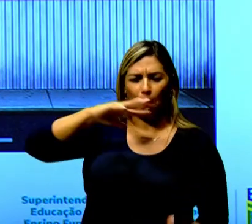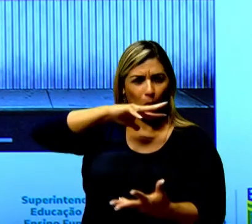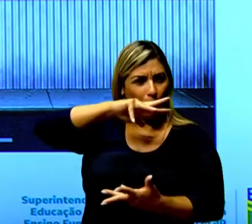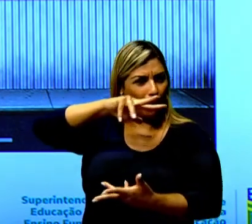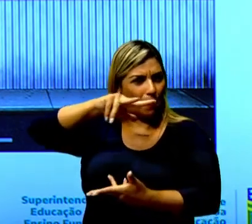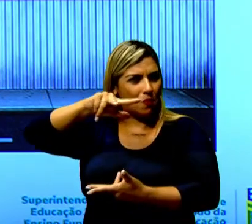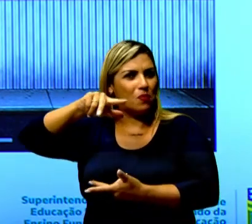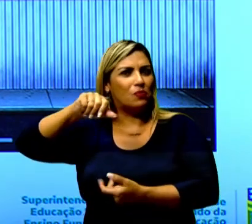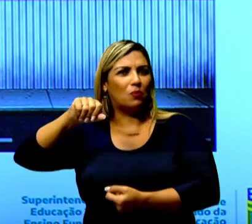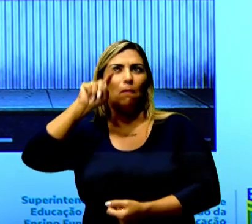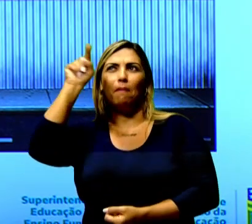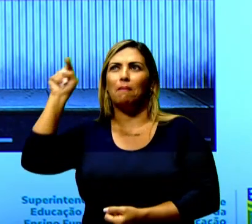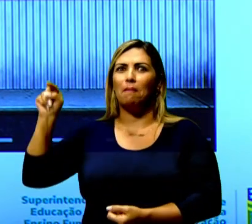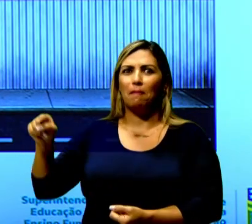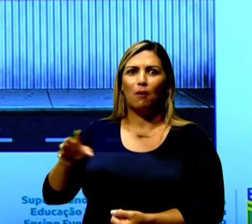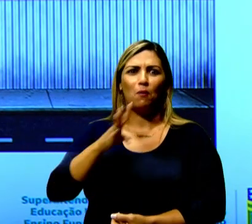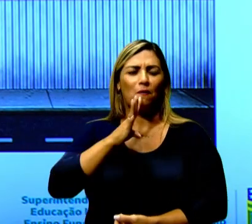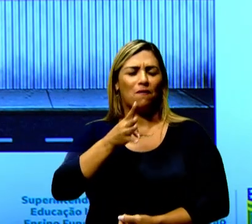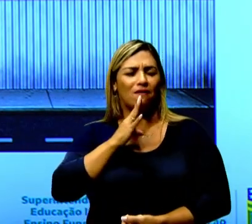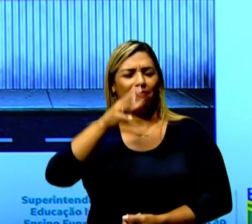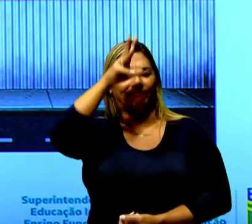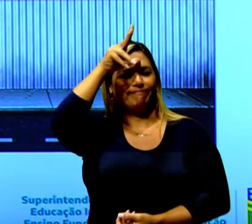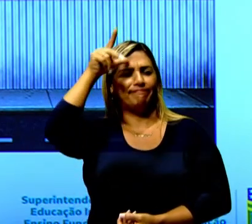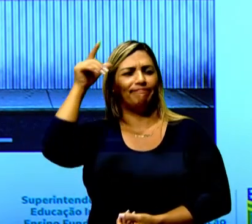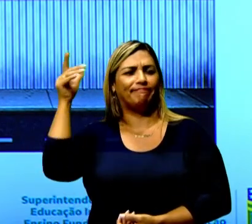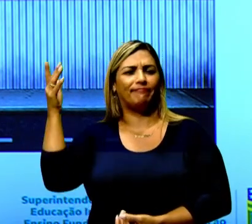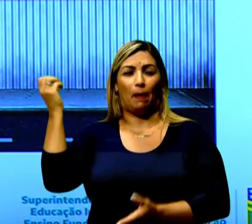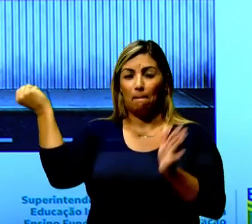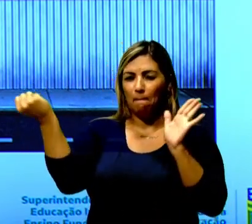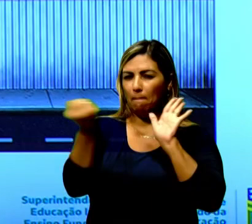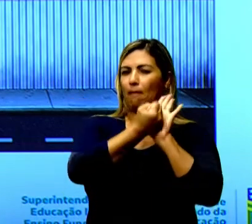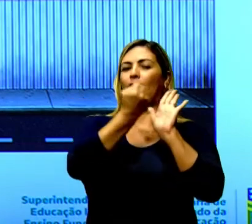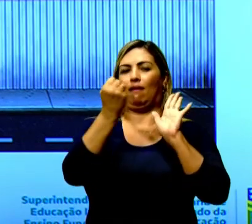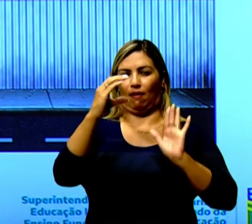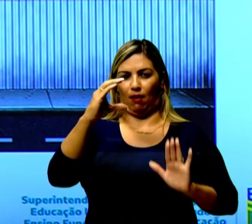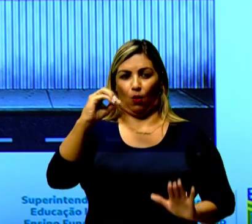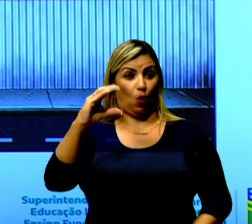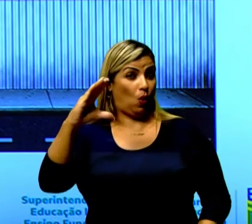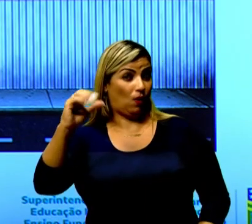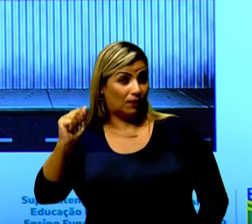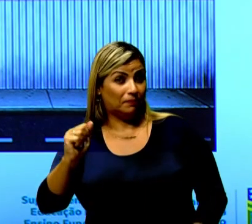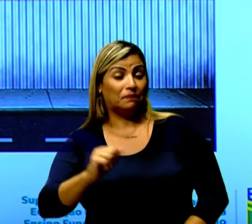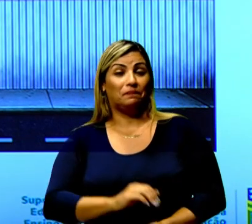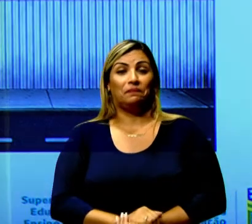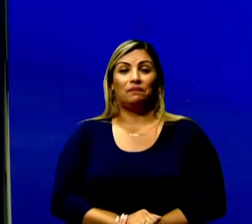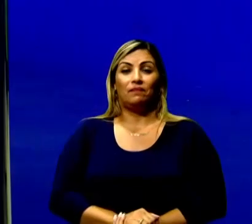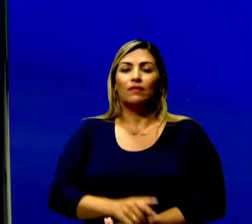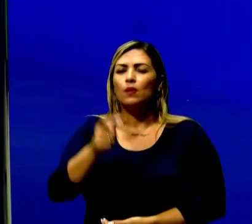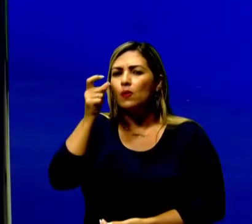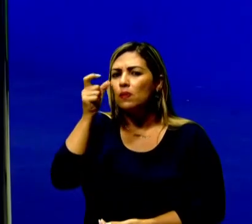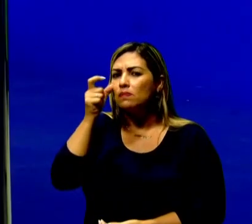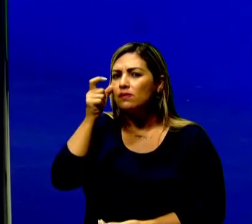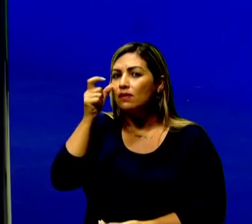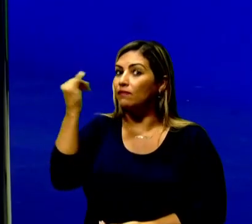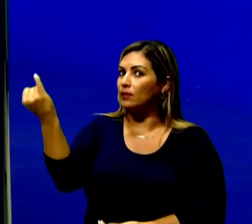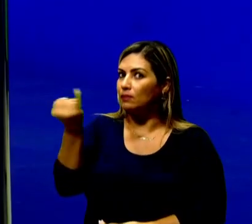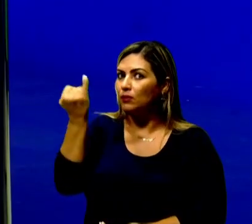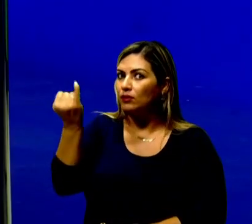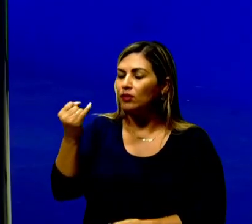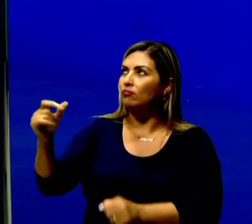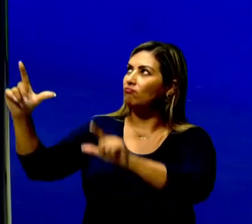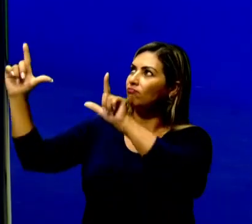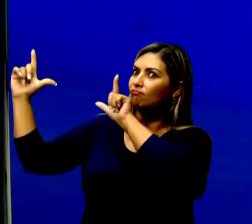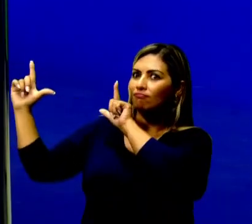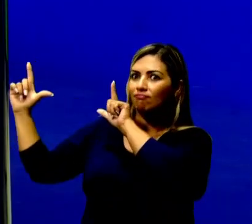mundial conhecida pelo mundo mundo inteiro né a marca da coca-cola observa tanto que importante o